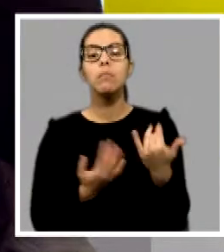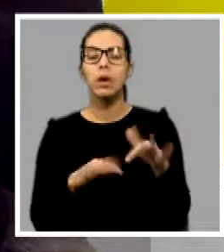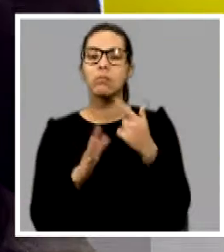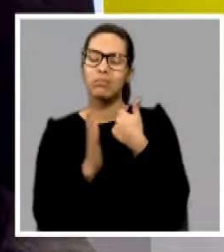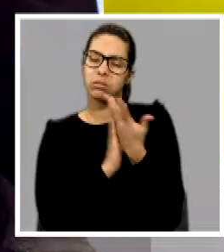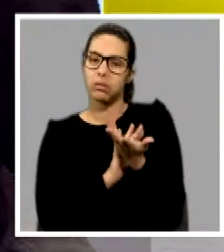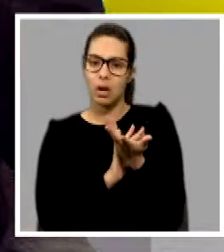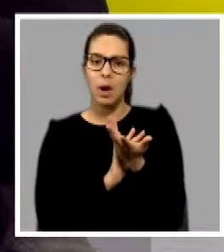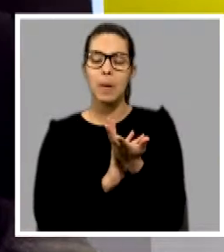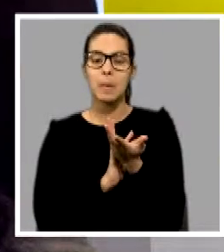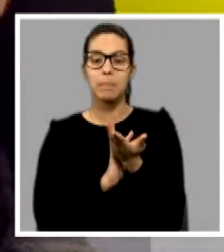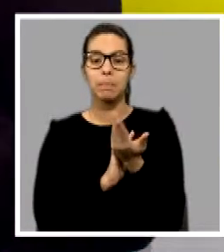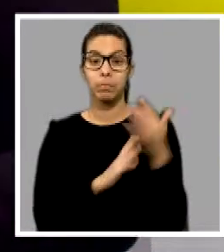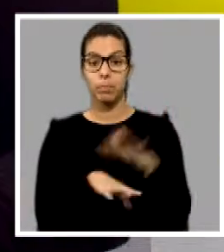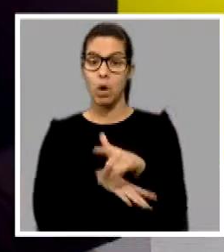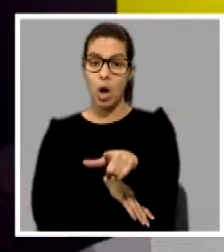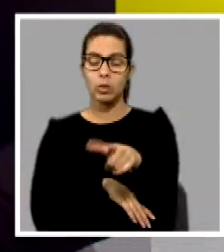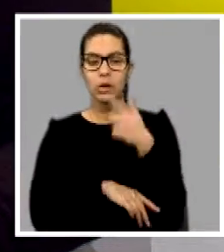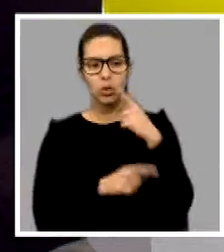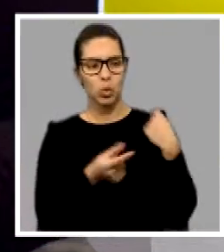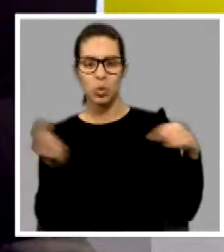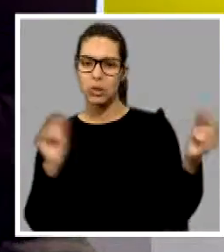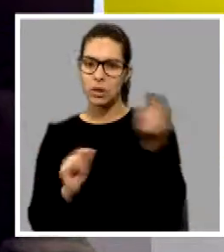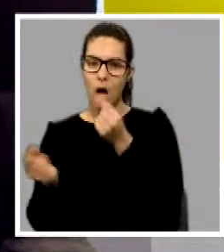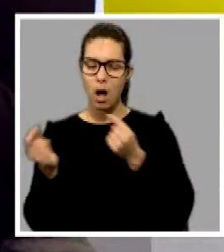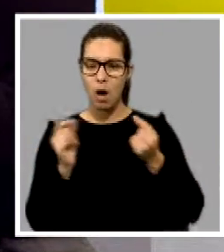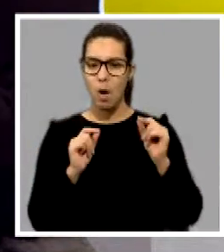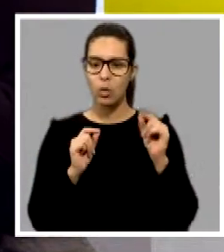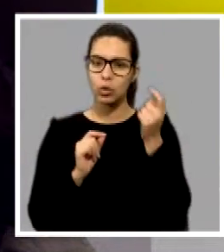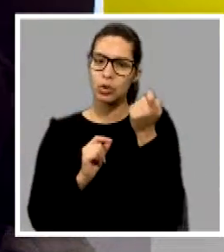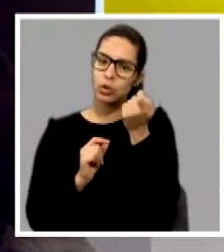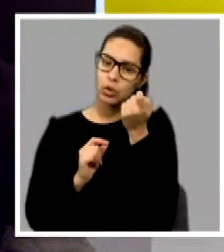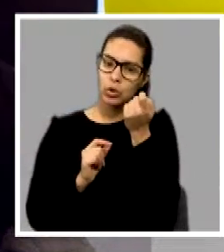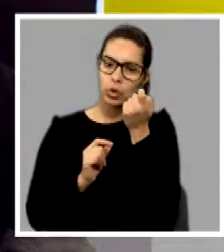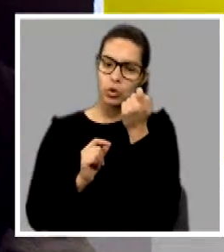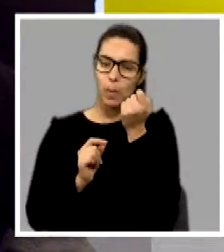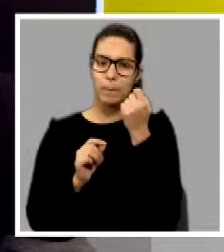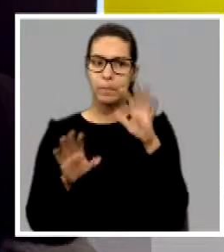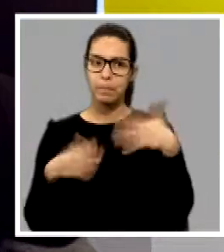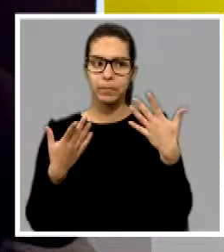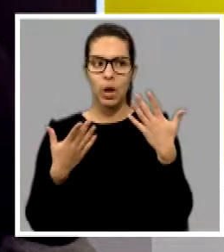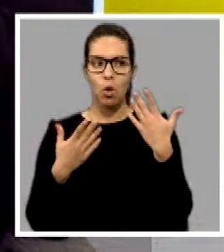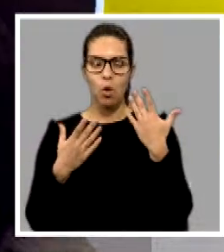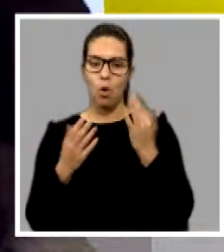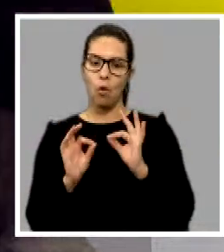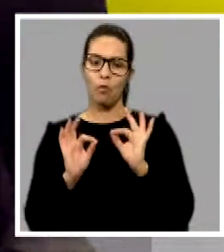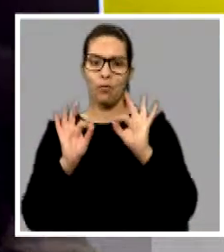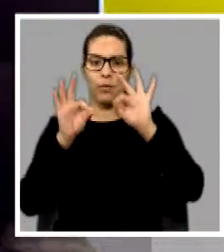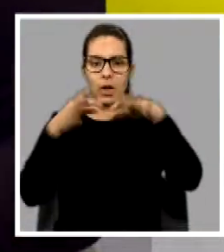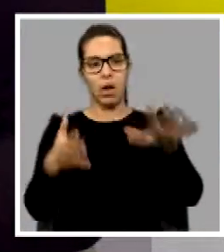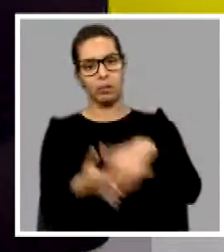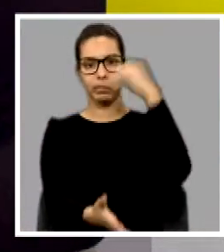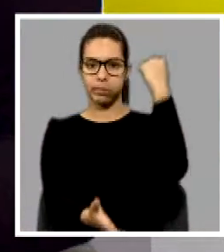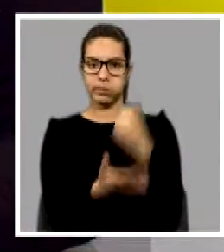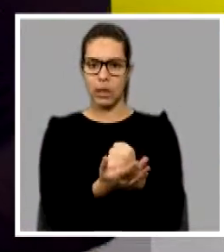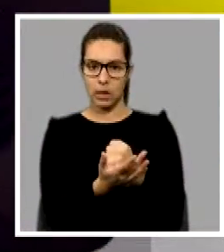uma componente, enfim, várias, não é? E, portanto, a discussão muitas vezes era chegar àquilo que devia ser o